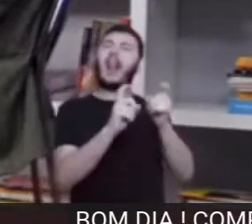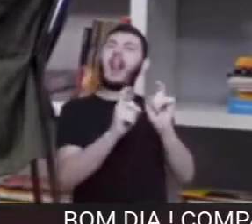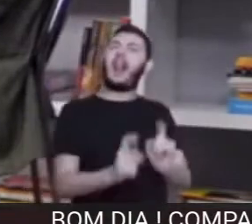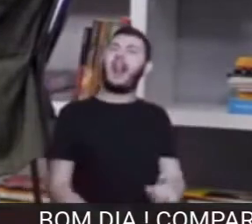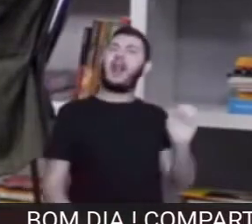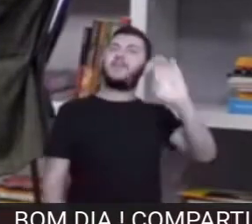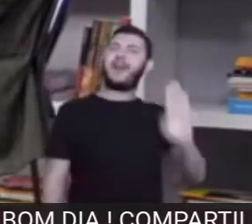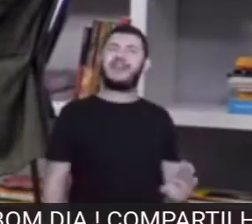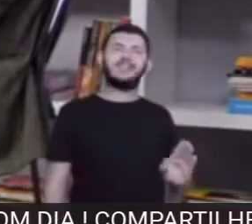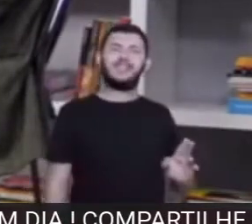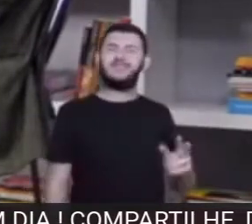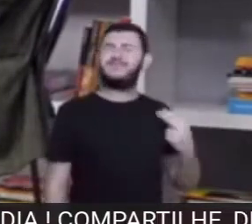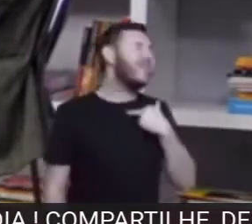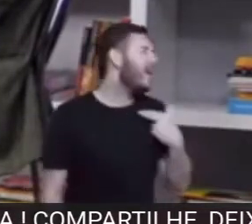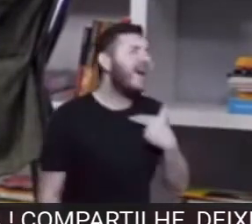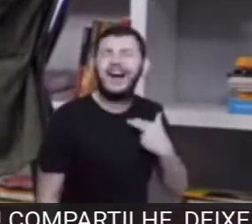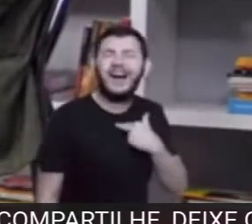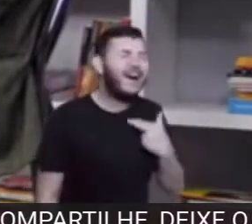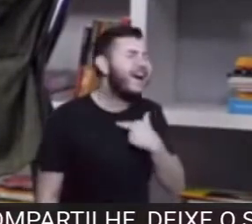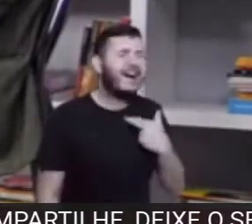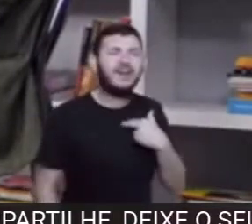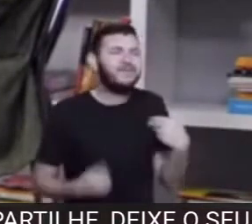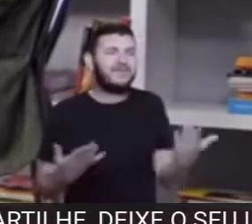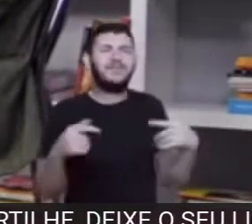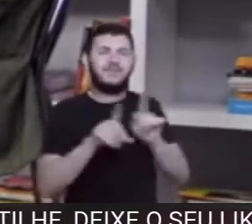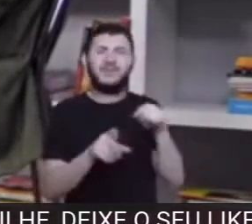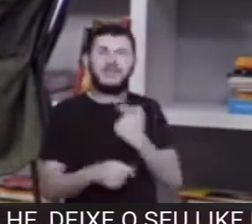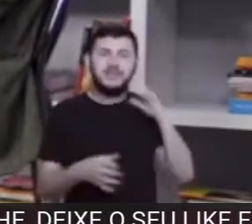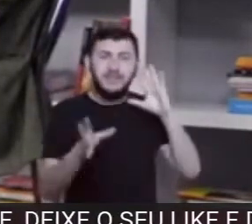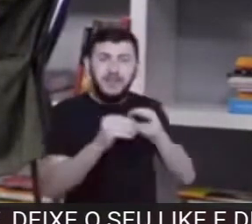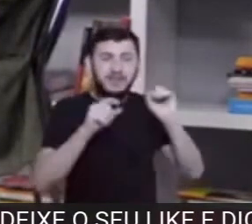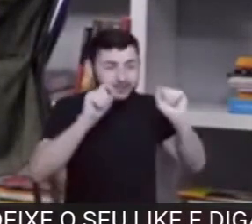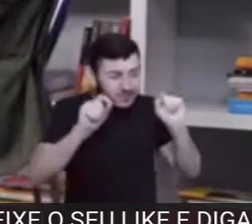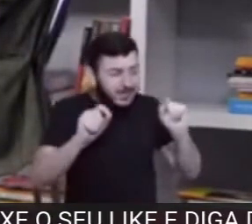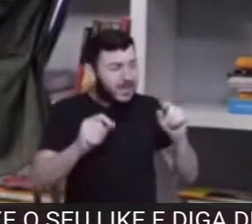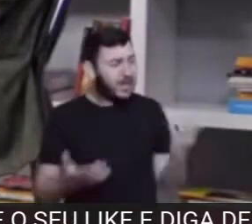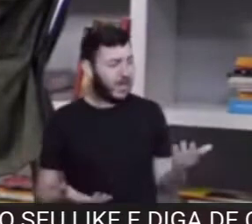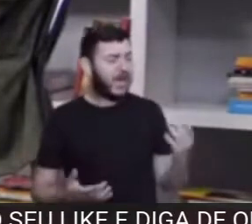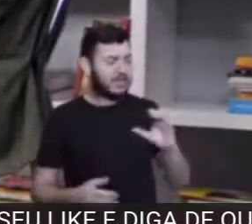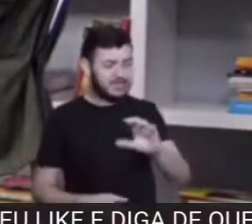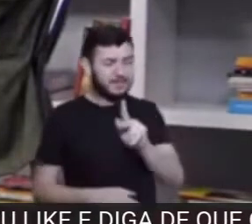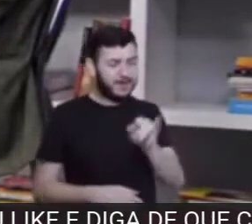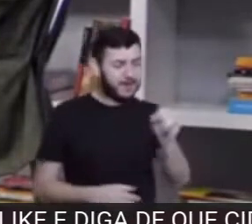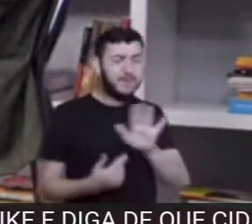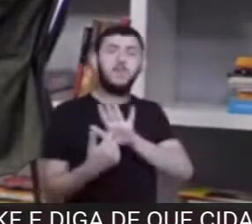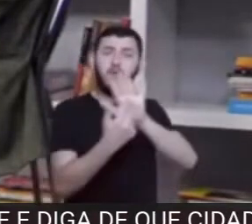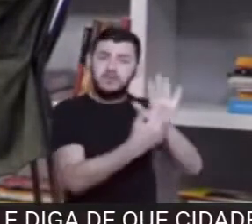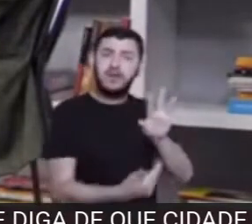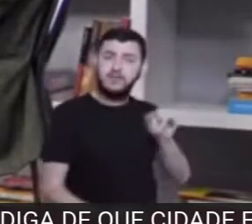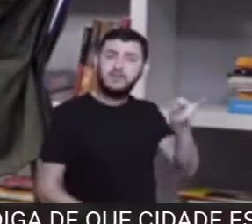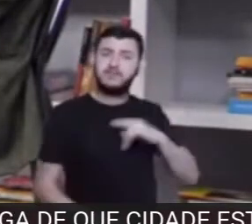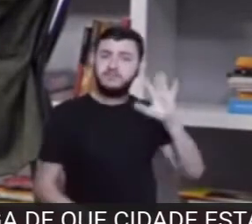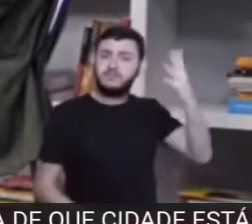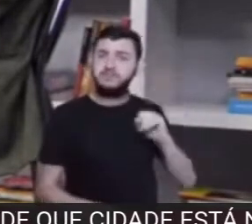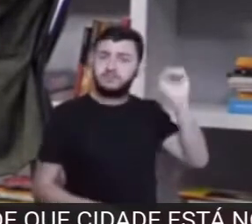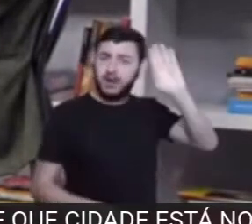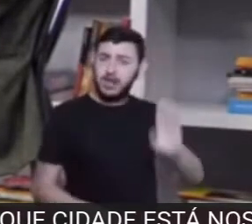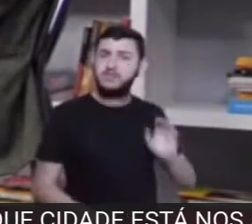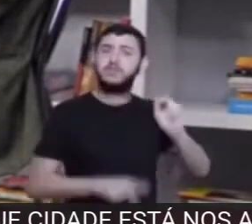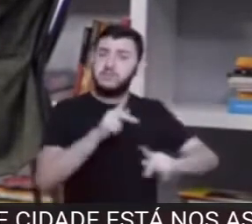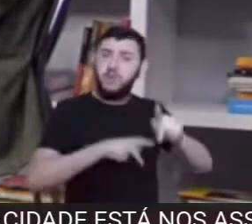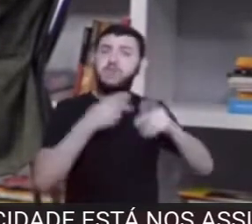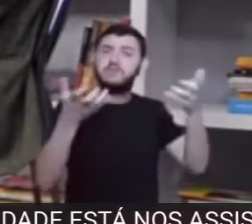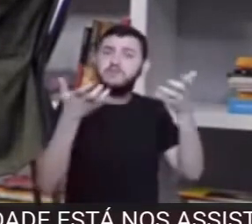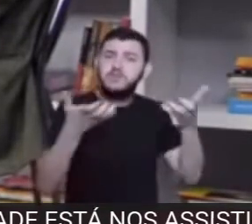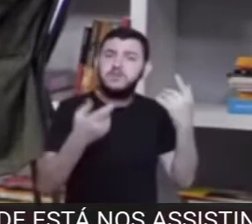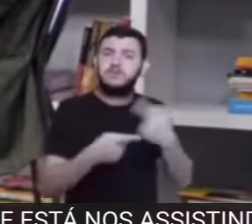acho que a CPI vai apresentar o resultado que a sociedade brasileira quer. Ou seja, a prova já tem o depoimento das pessoas